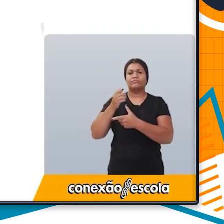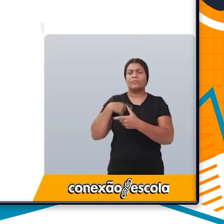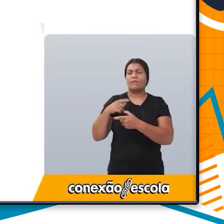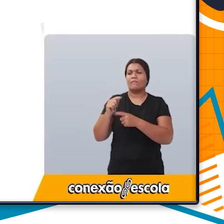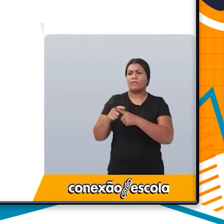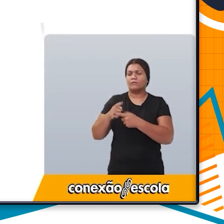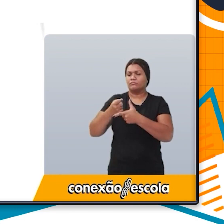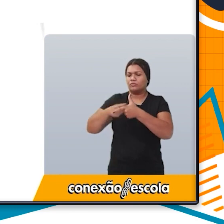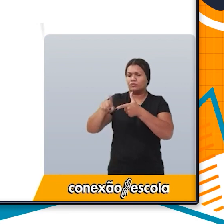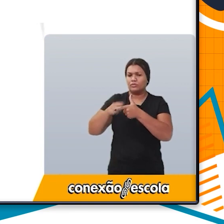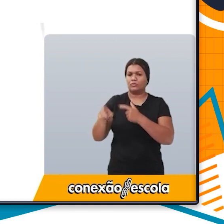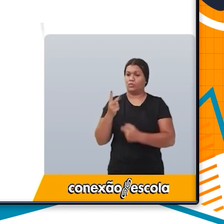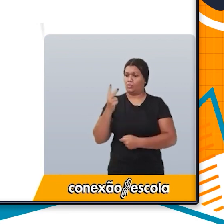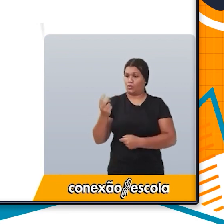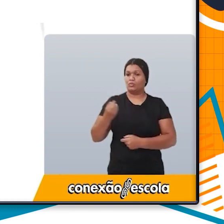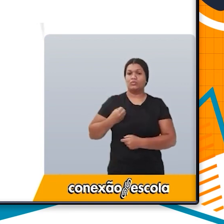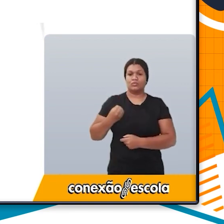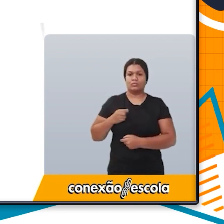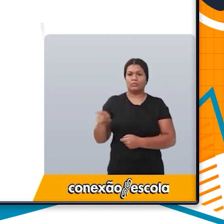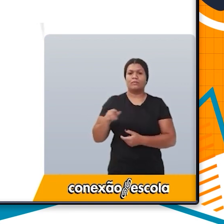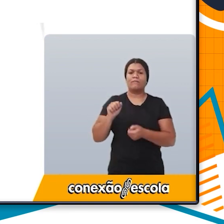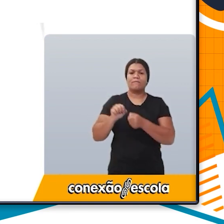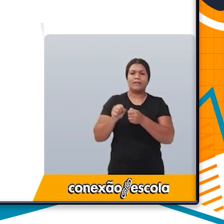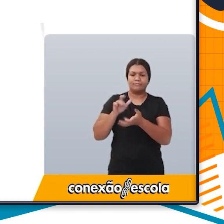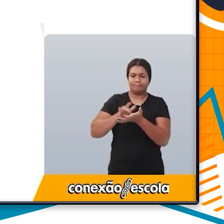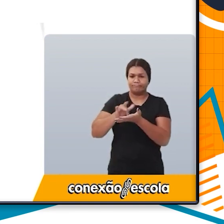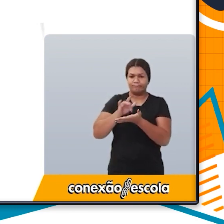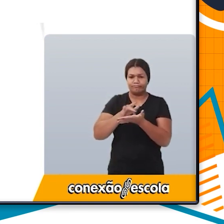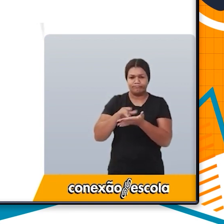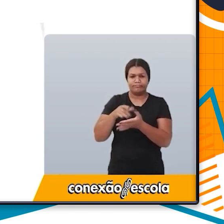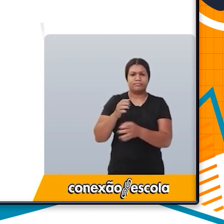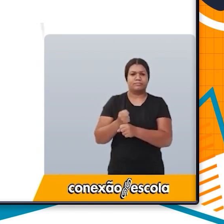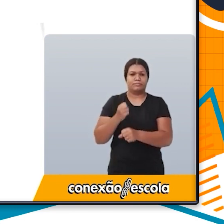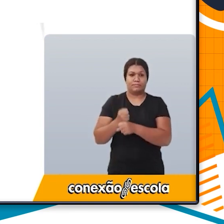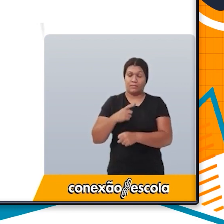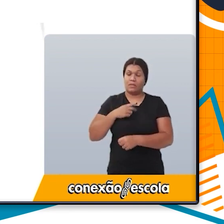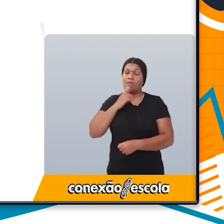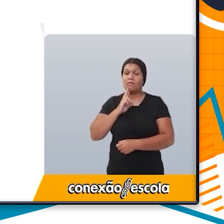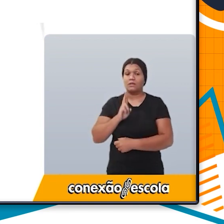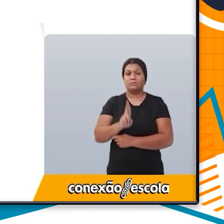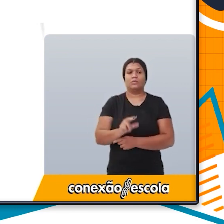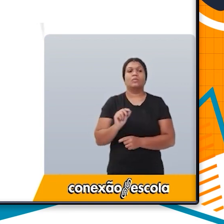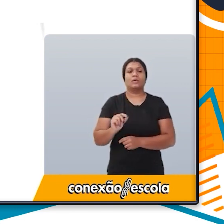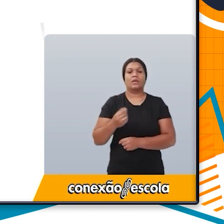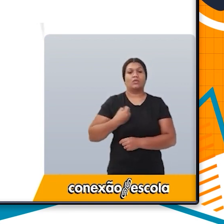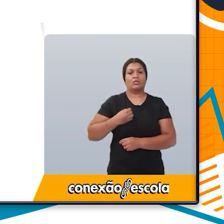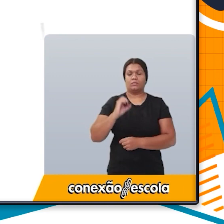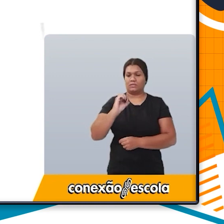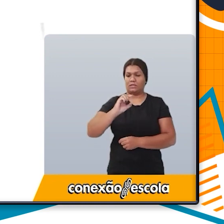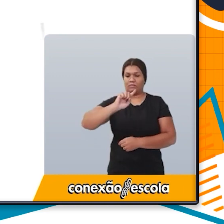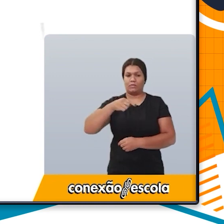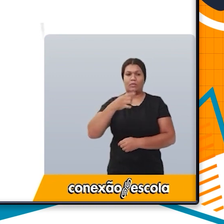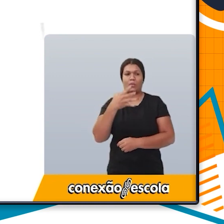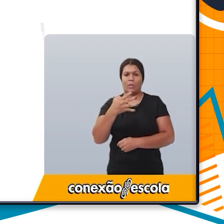sua calculadora e obteve como resultado a dízima periódica